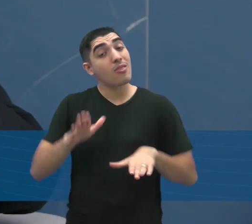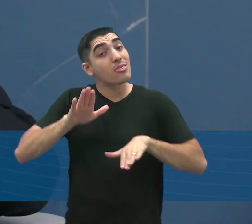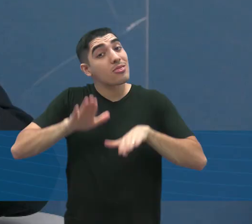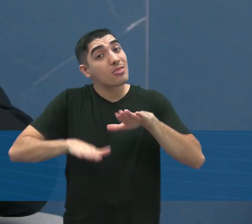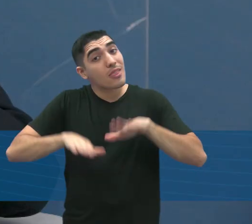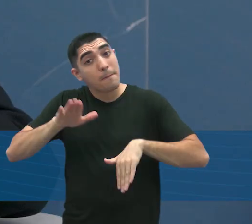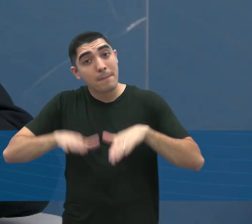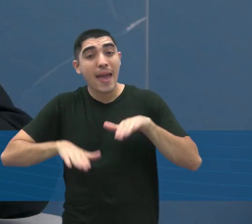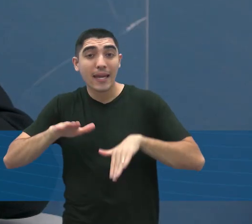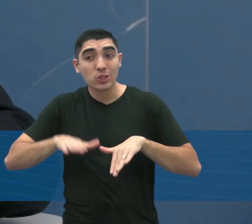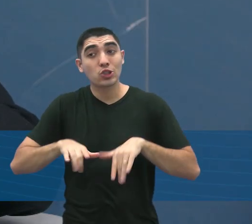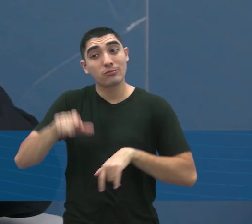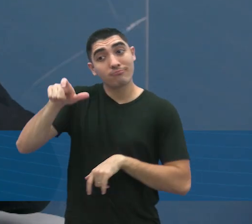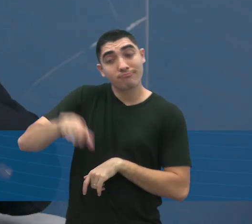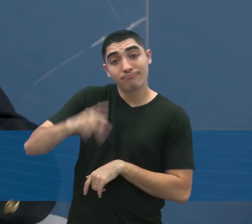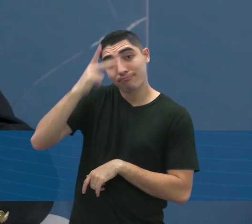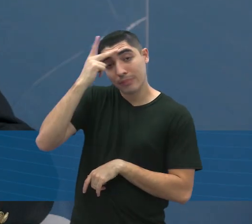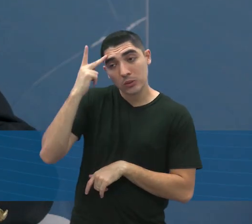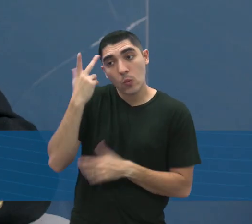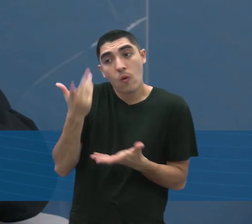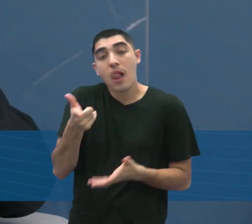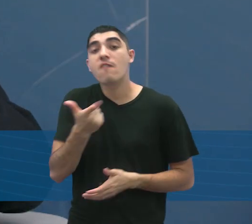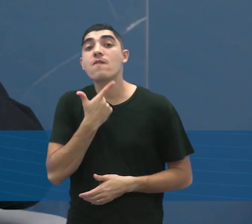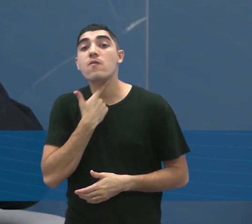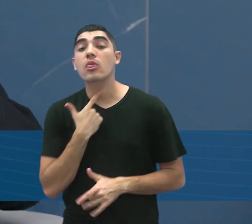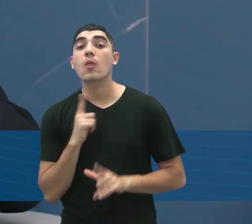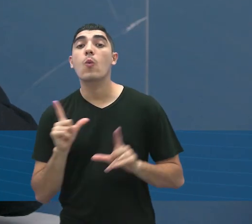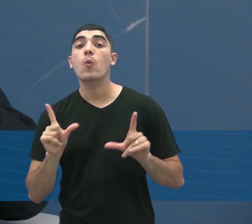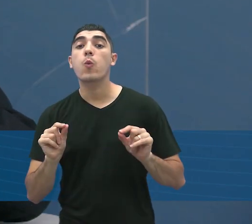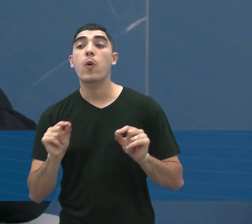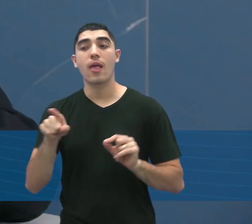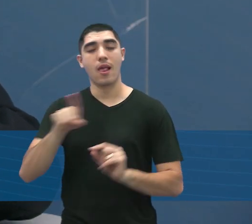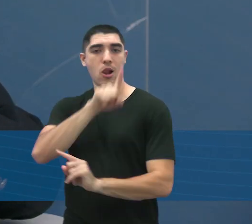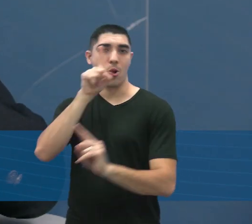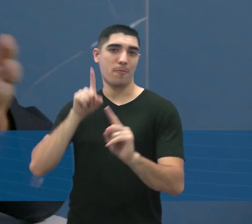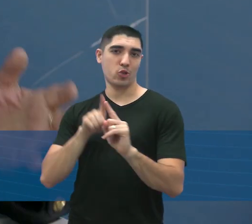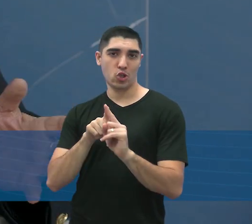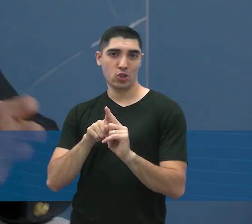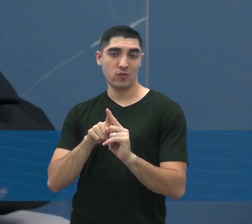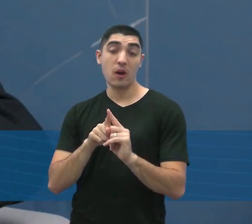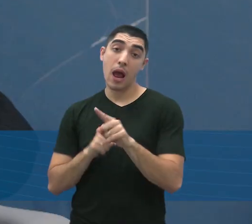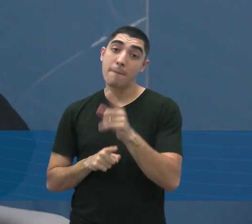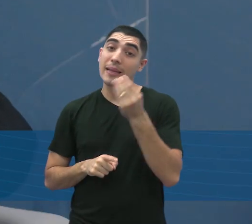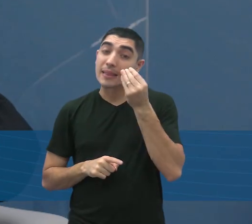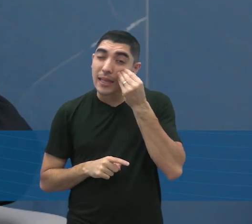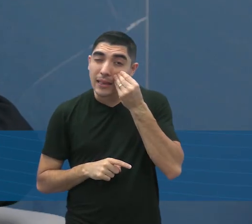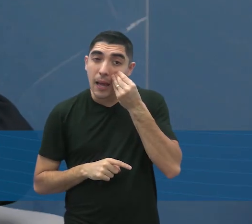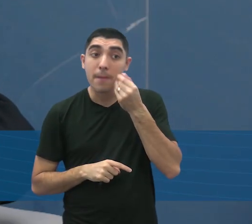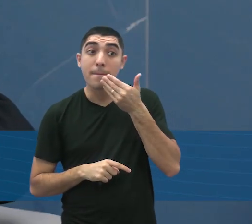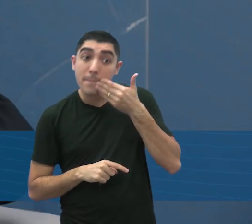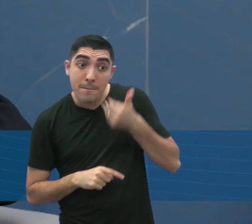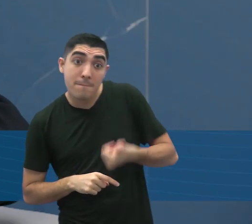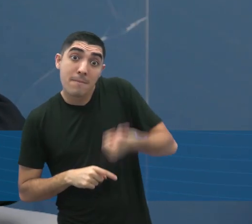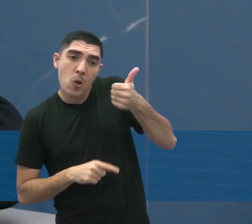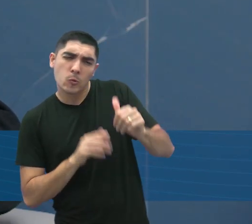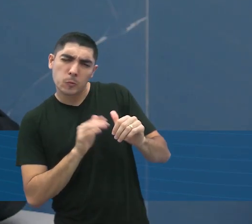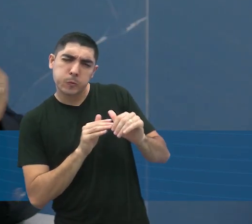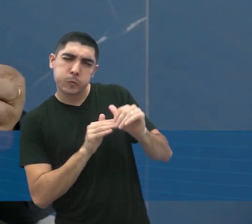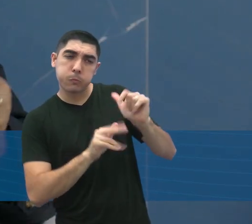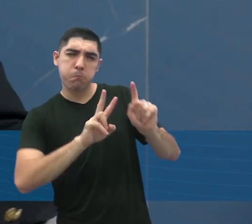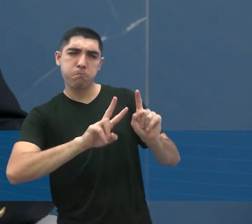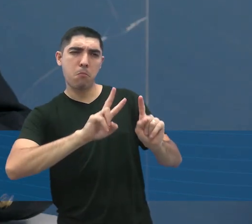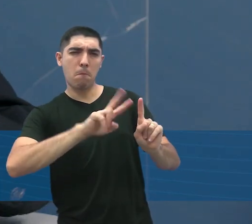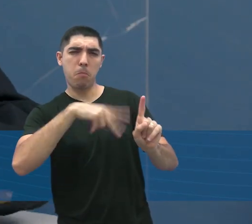vai ser significativo, né, para você ter o melhor ou o pior rendimento, tá certo?